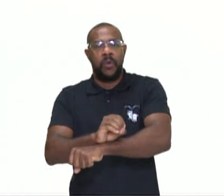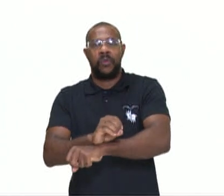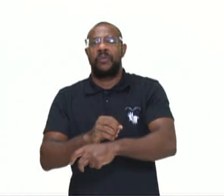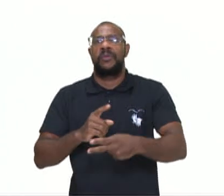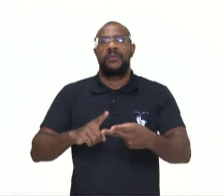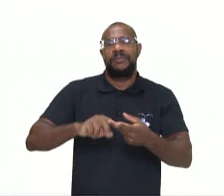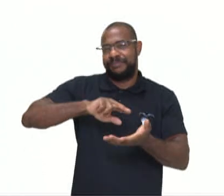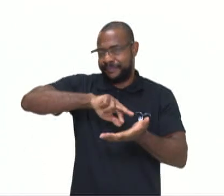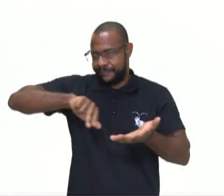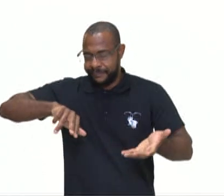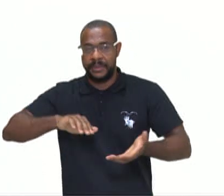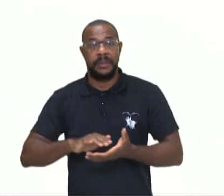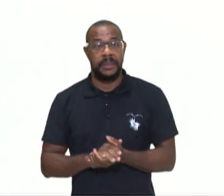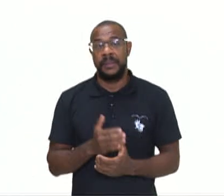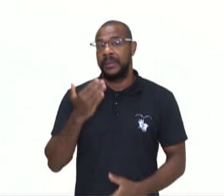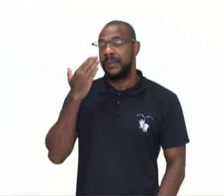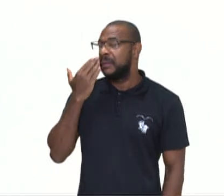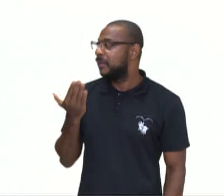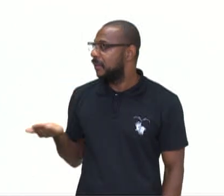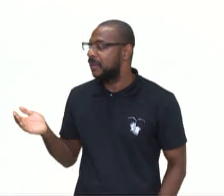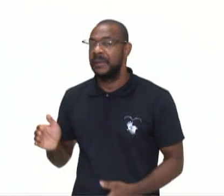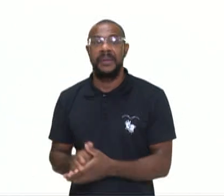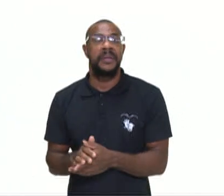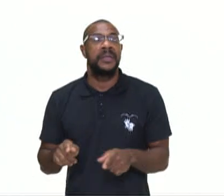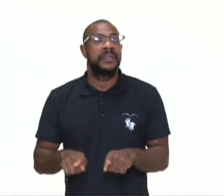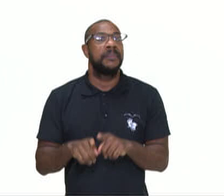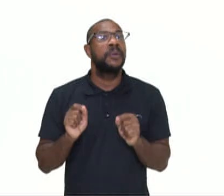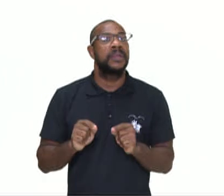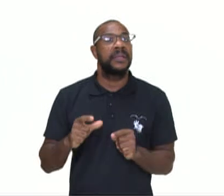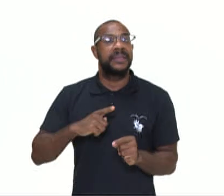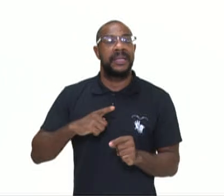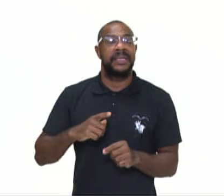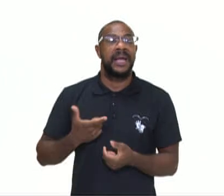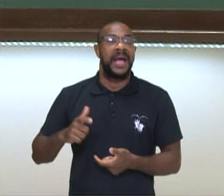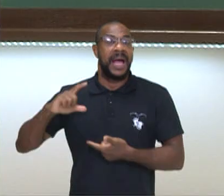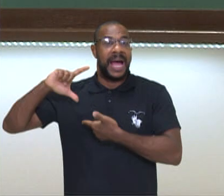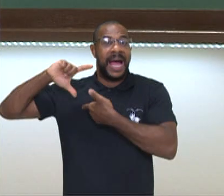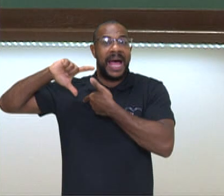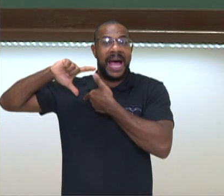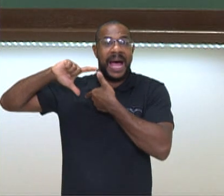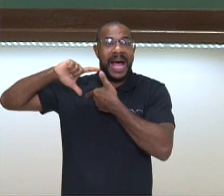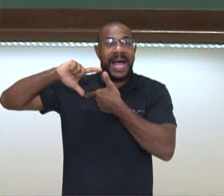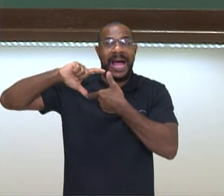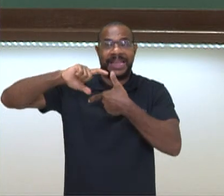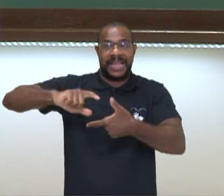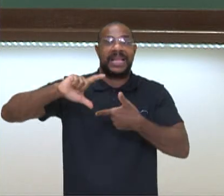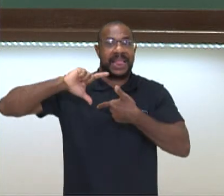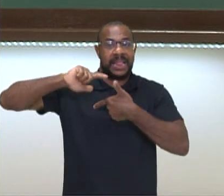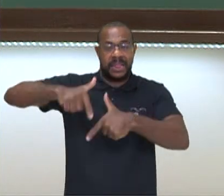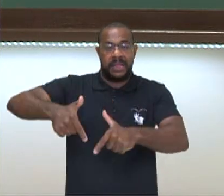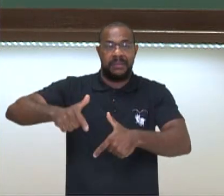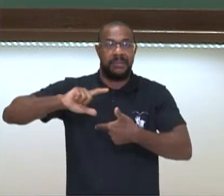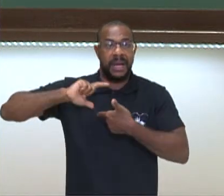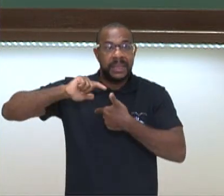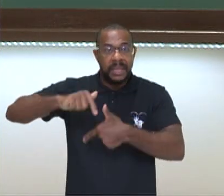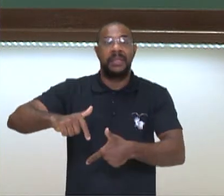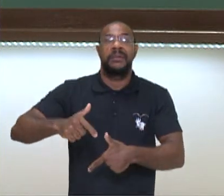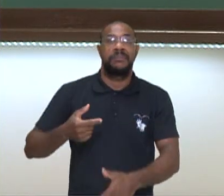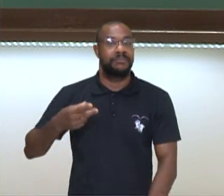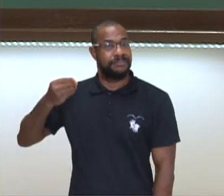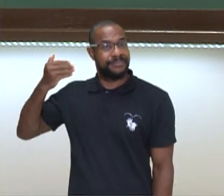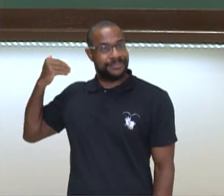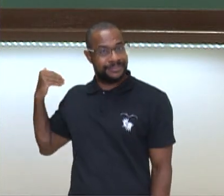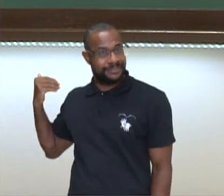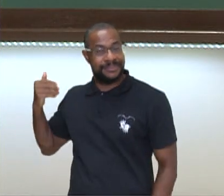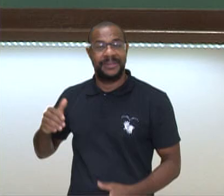A retomada de elementos de tradição clássica. Então, a poesia com forma fixa é um desses elementos que a